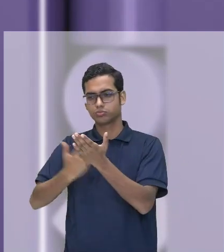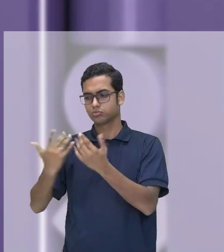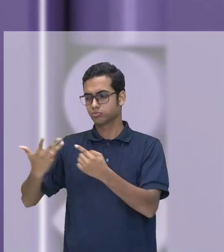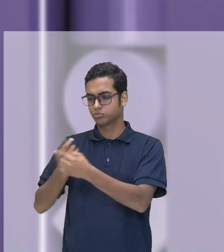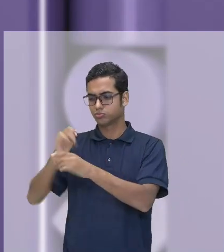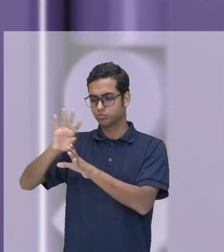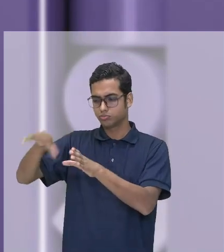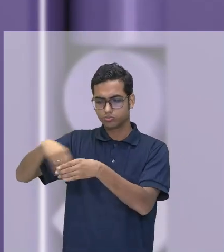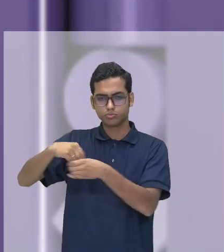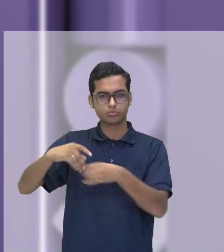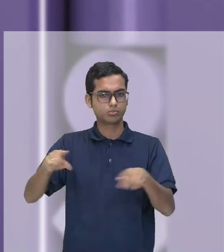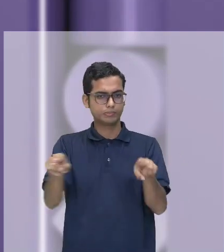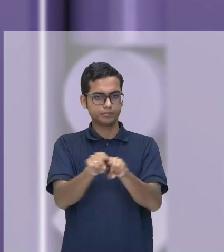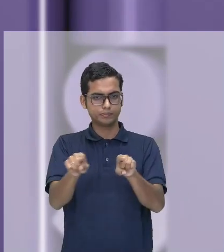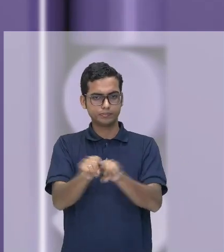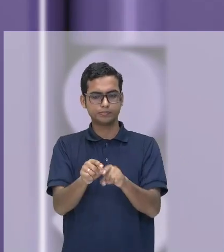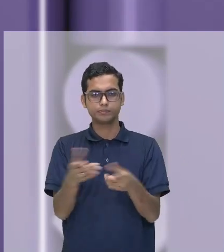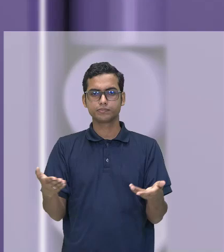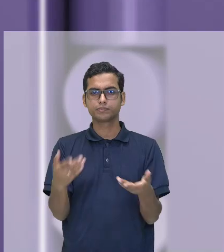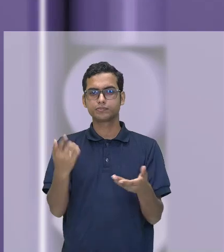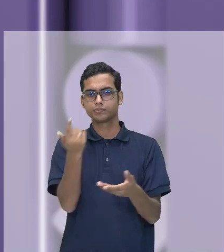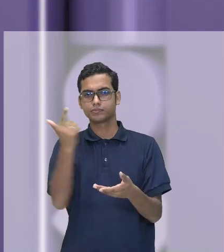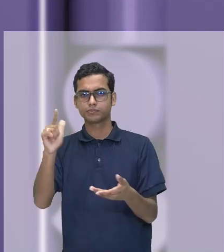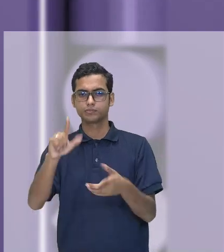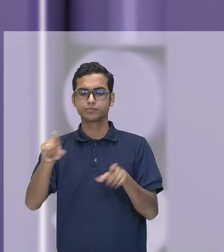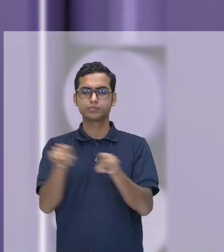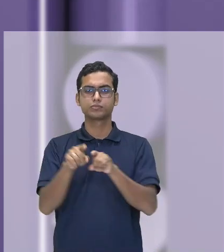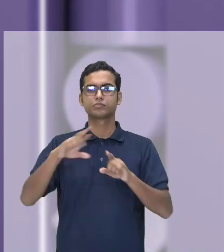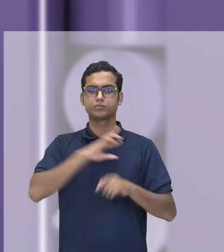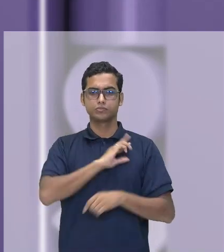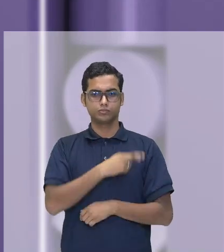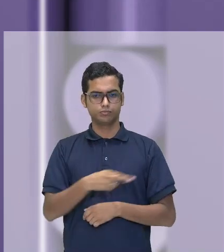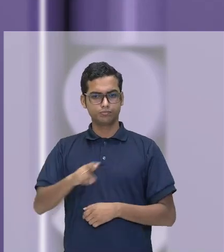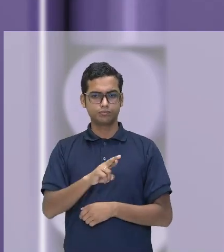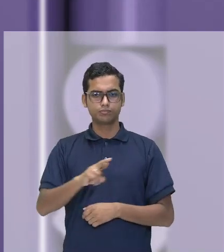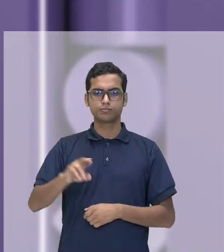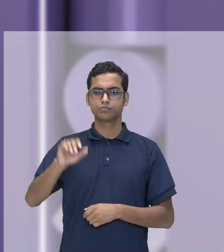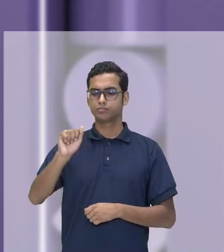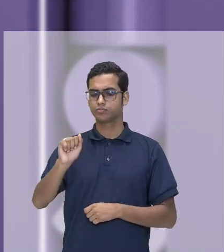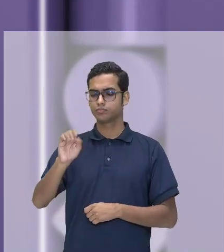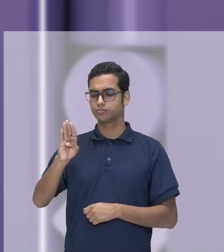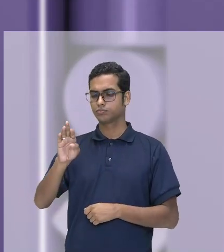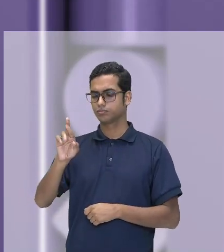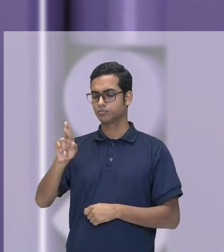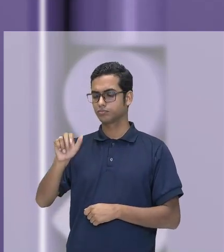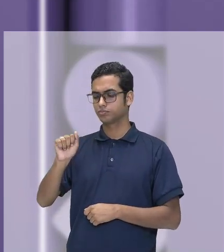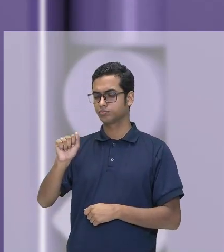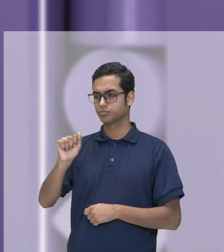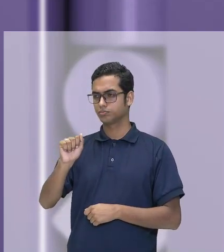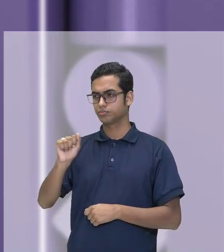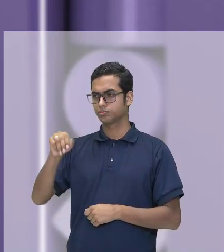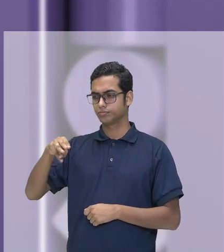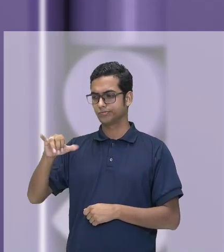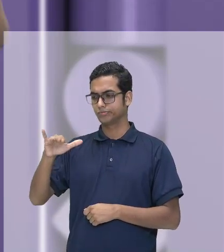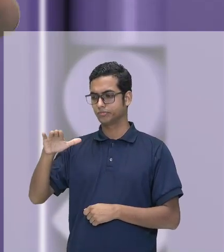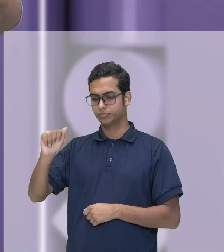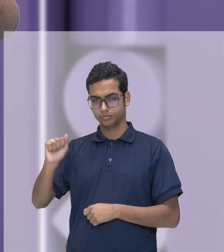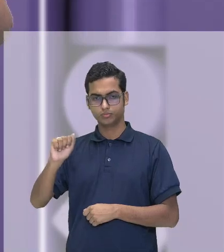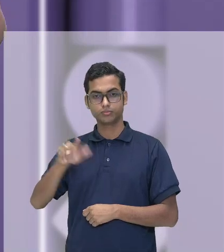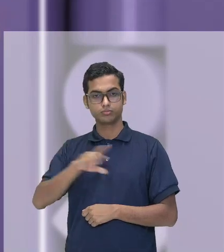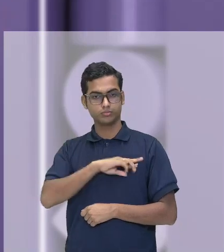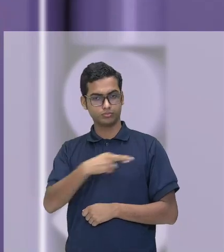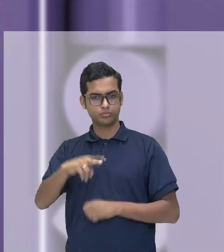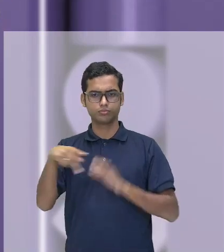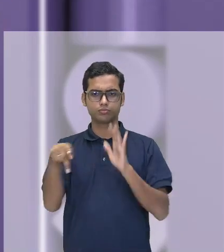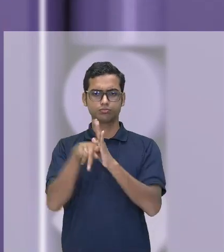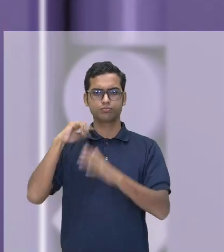conhece mais assim de ouvir falar, mas é muito interessante, é muito importante para, para esse